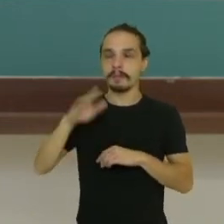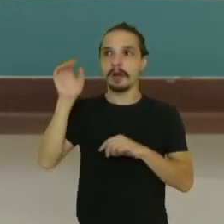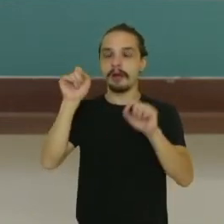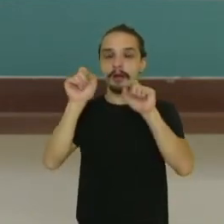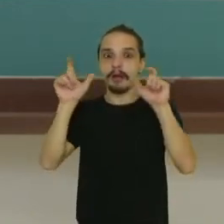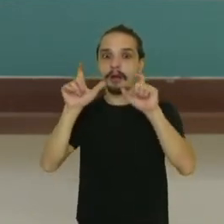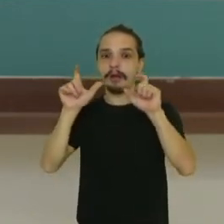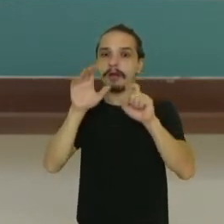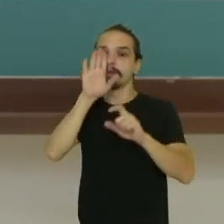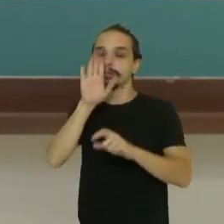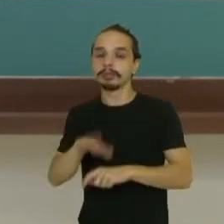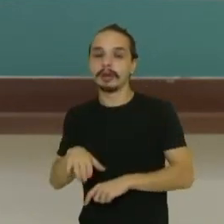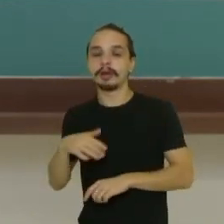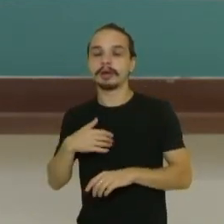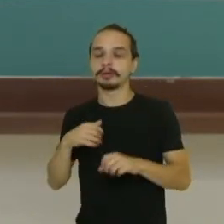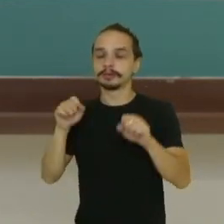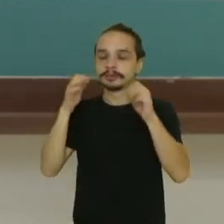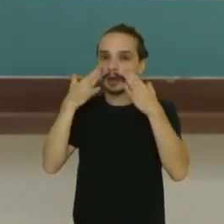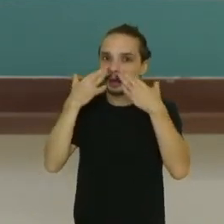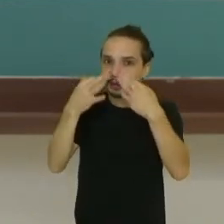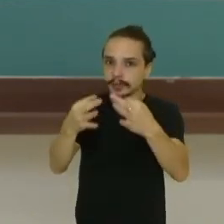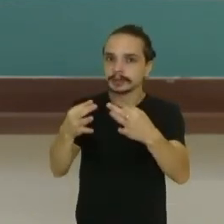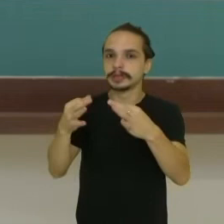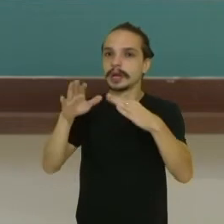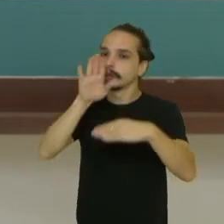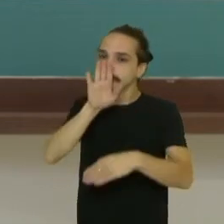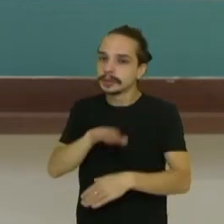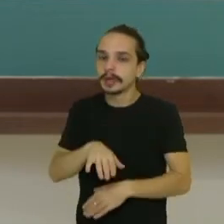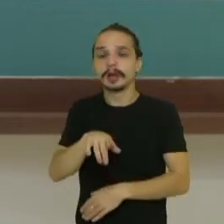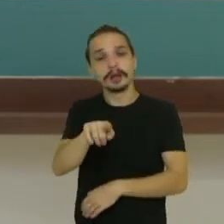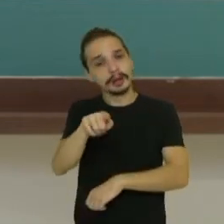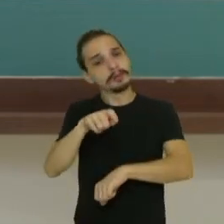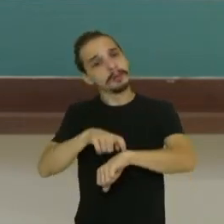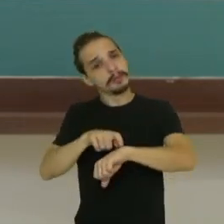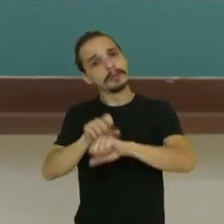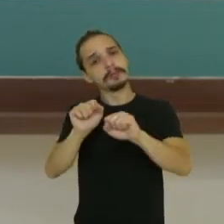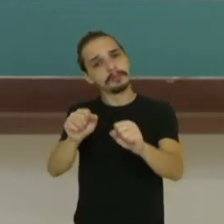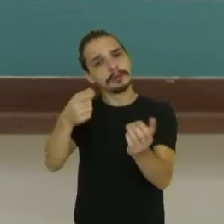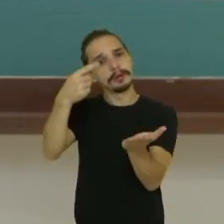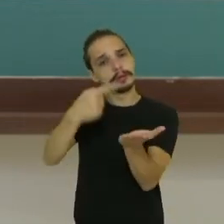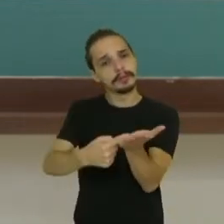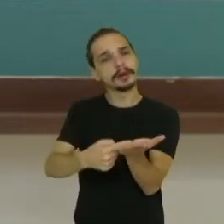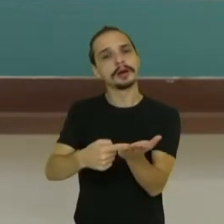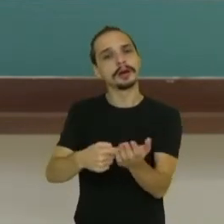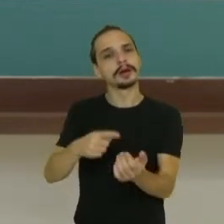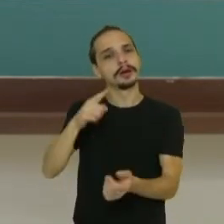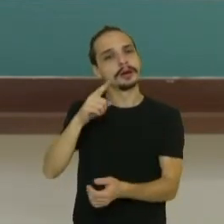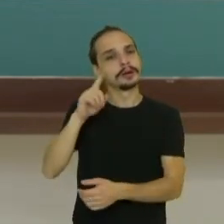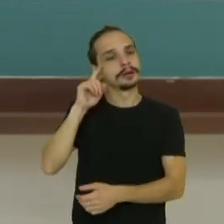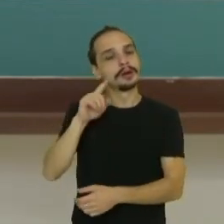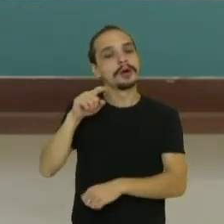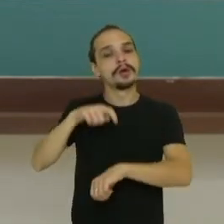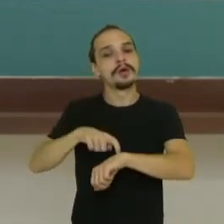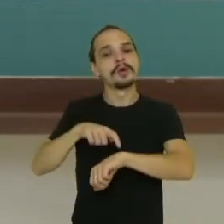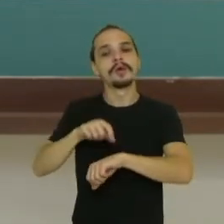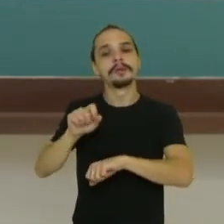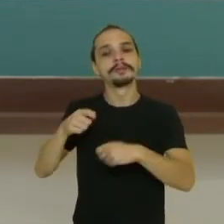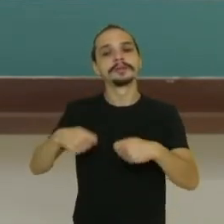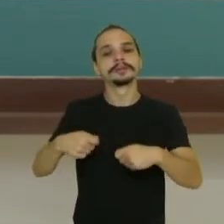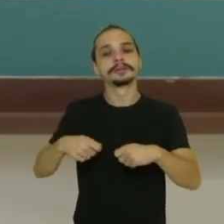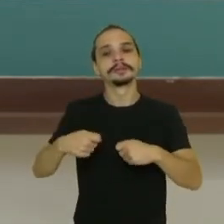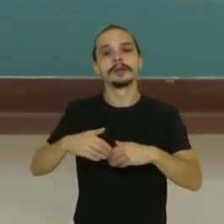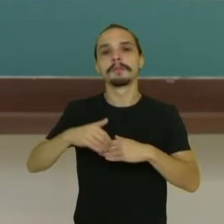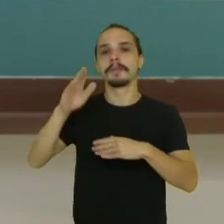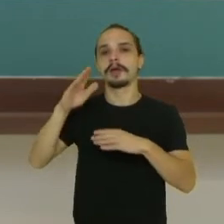tarde né minha concentração Ela é maior a tarde é o momento em que você vai marcar as tarefas que demandam maior concentração a